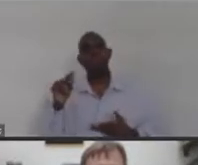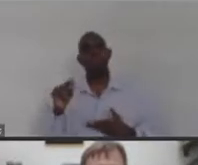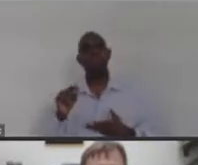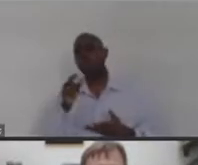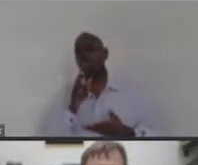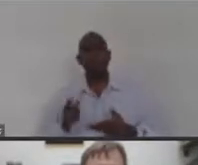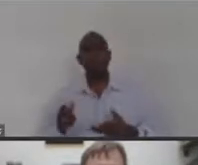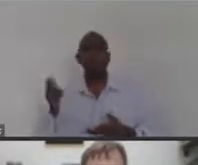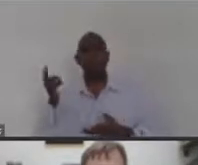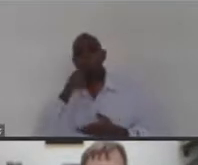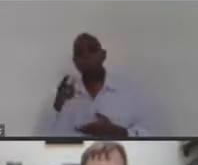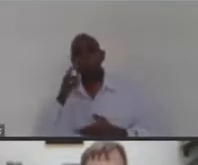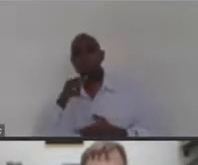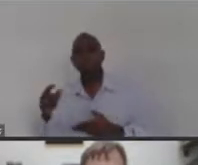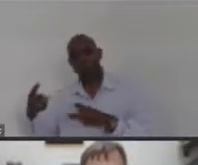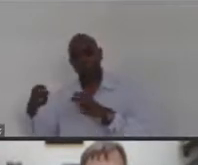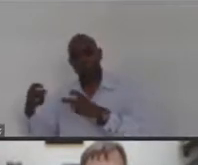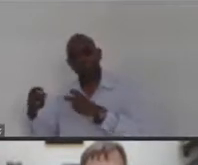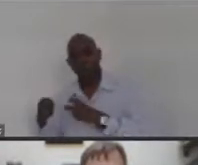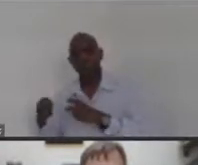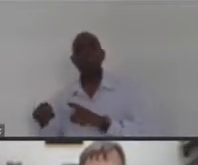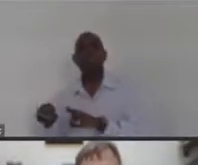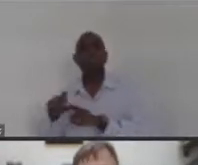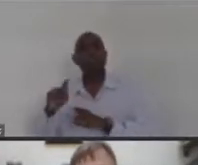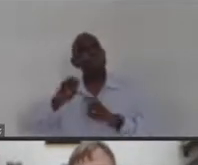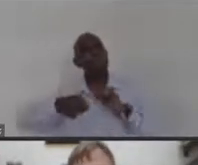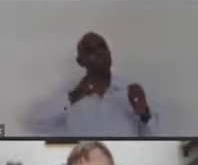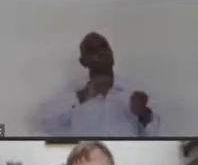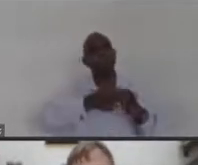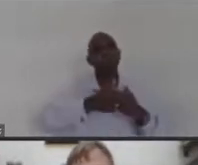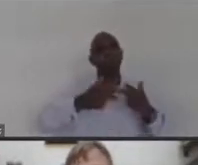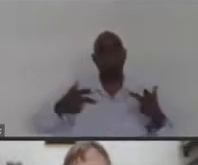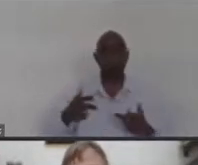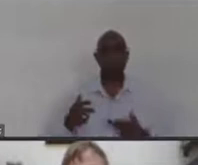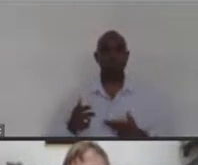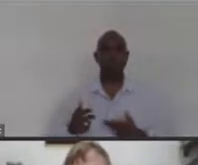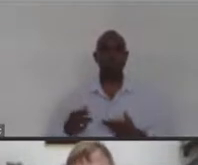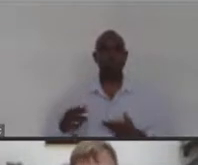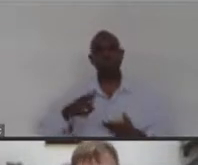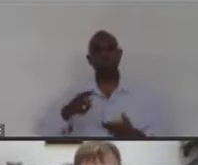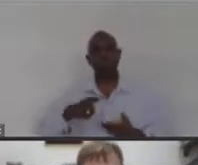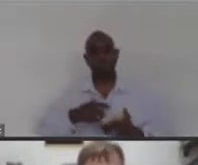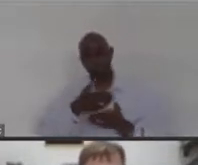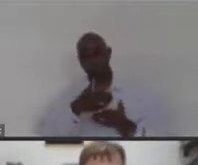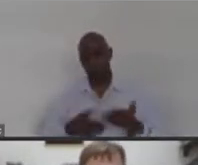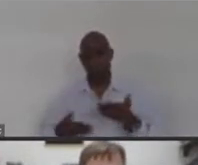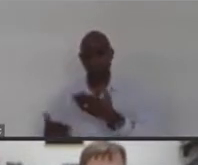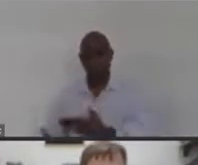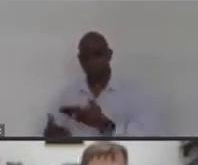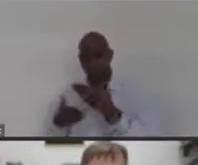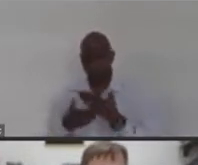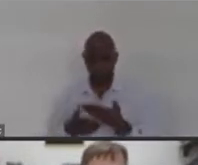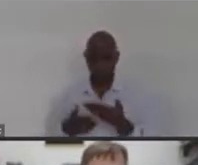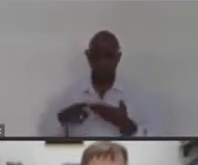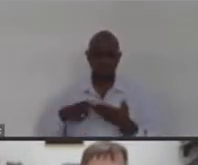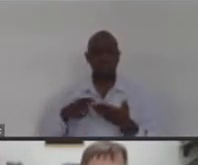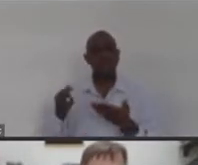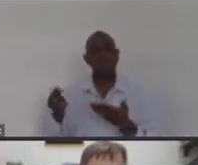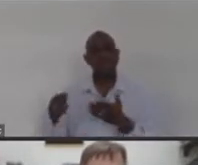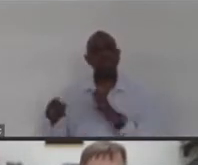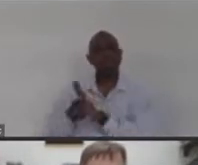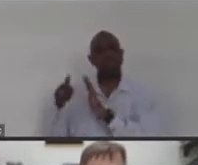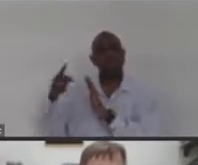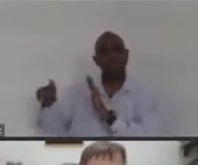entrada e os valores de saída da empresa, para que tenhamos em nossas mãos todo o diagnóstico financeiro da